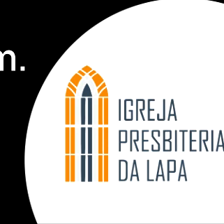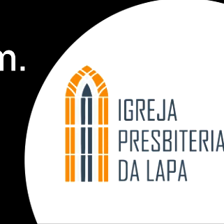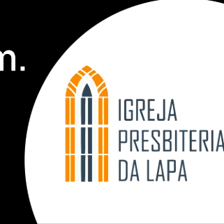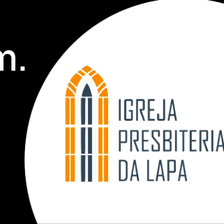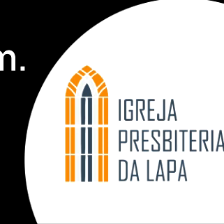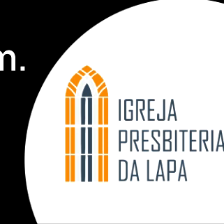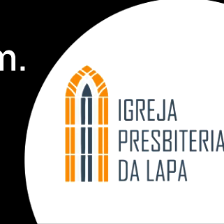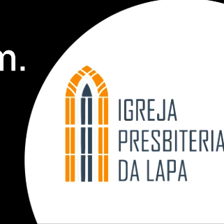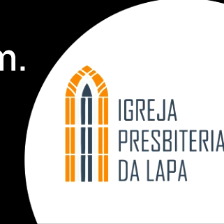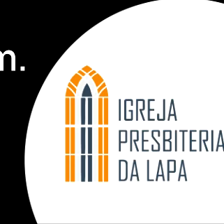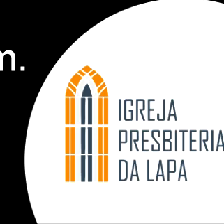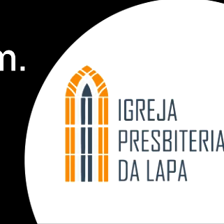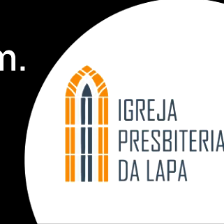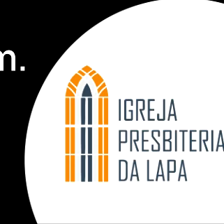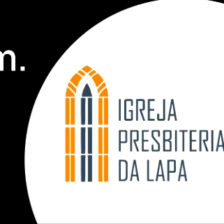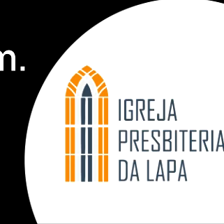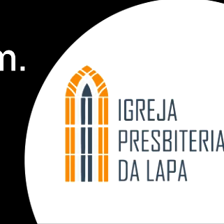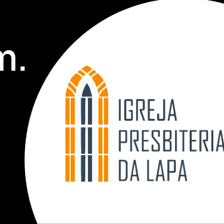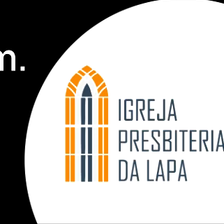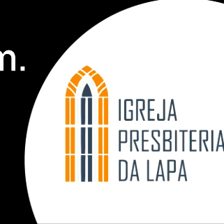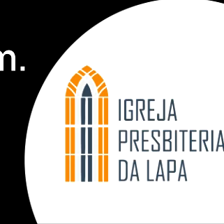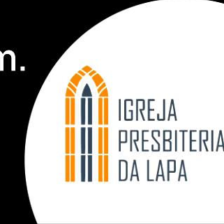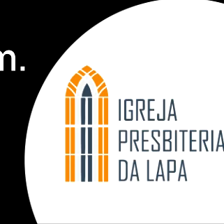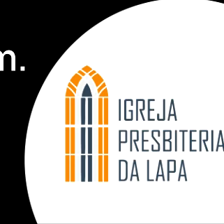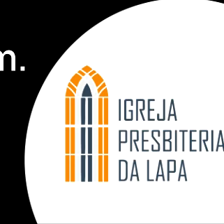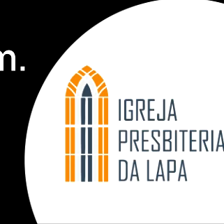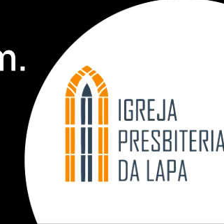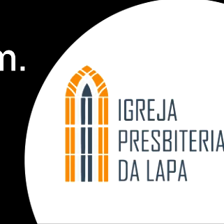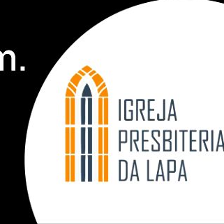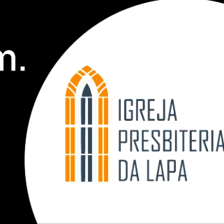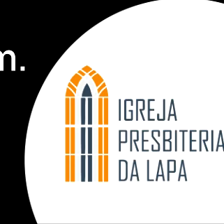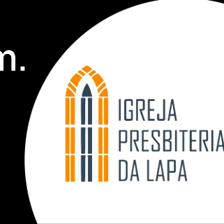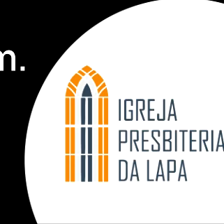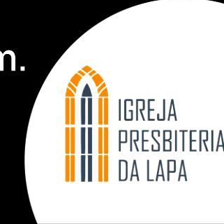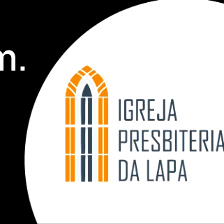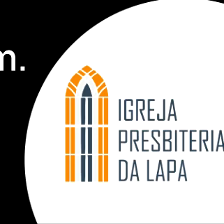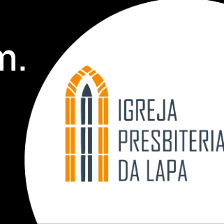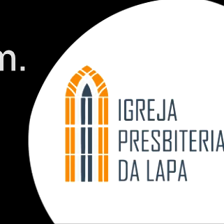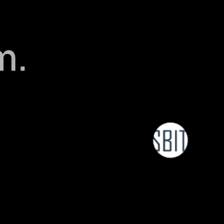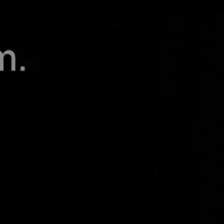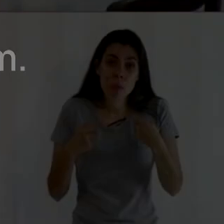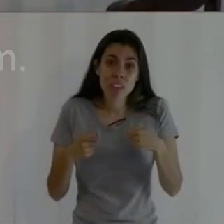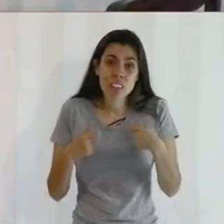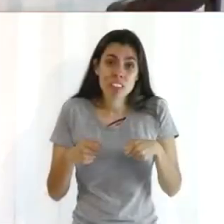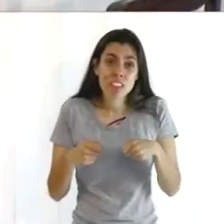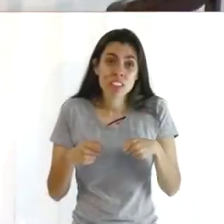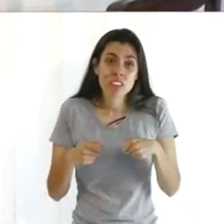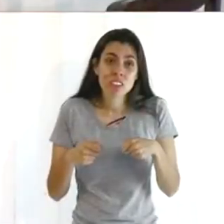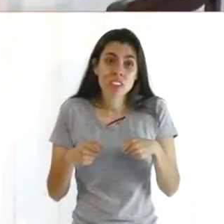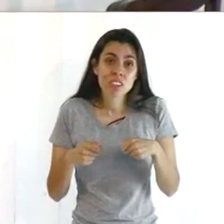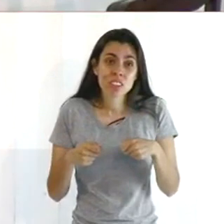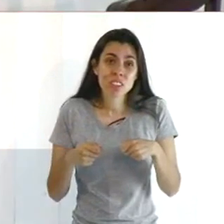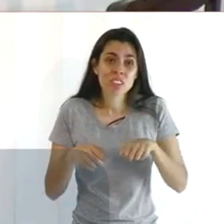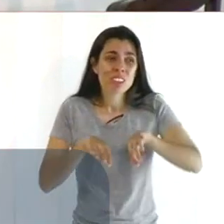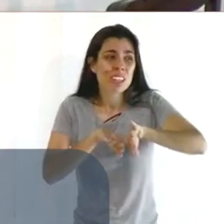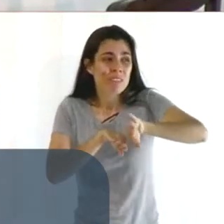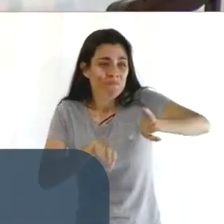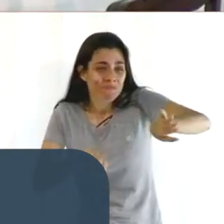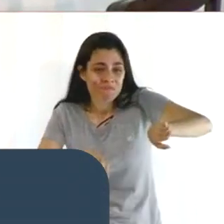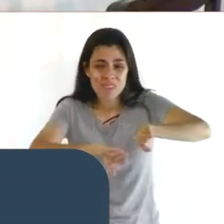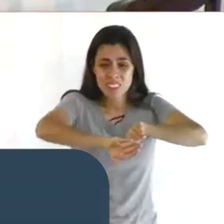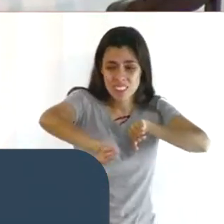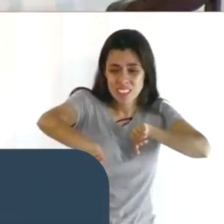essa pandemia? Até quando, Senhor, eu terei que fazer a minha parte no isolamento,